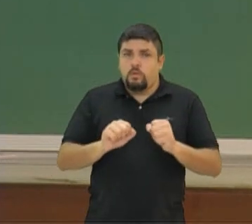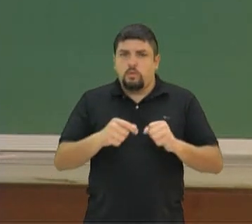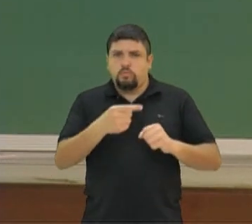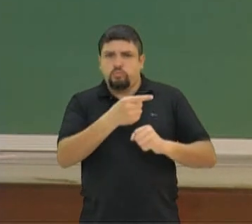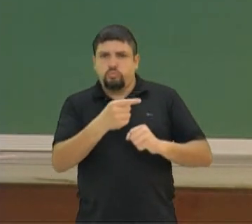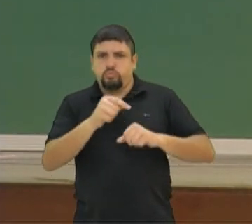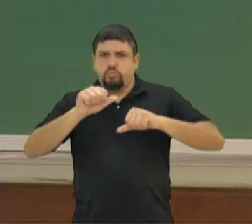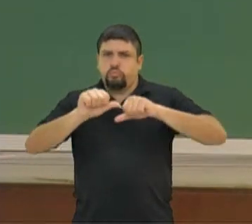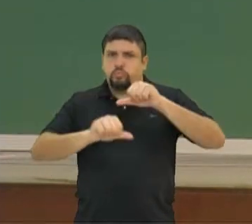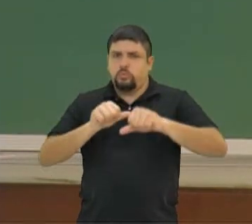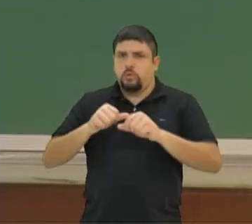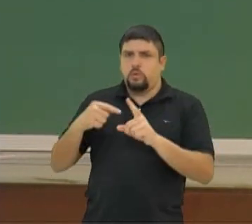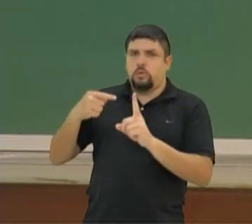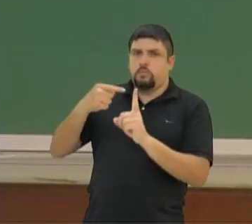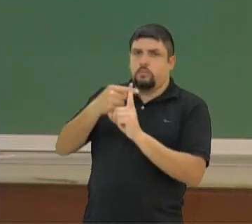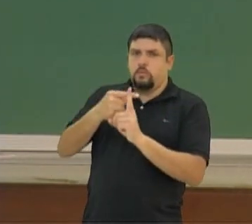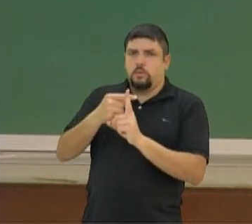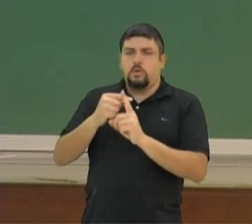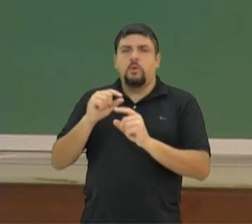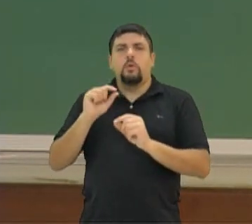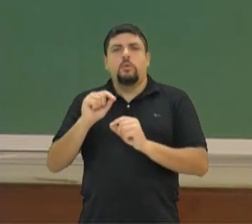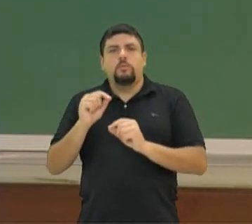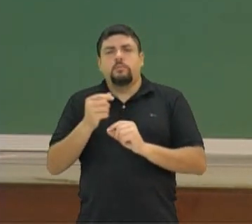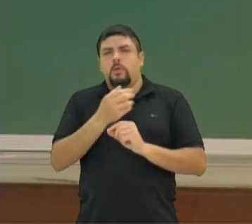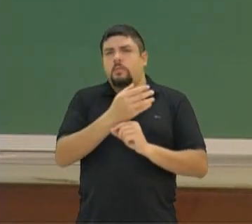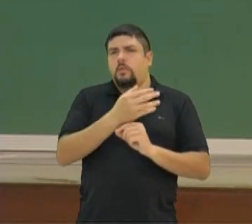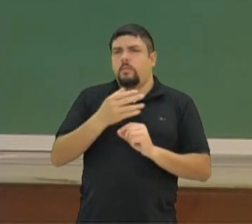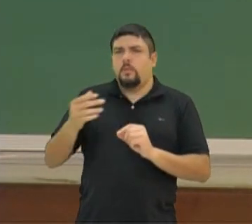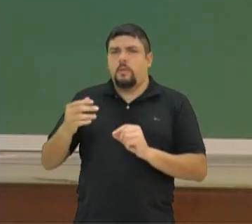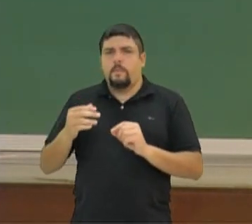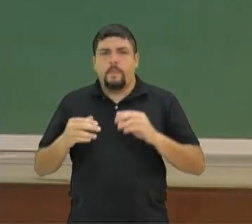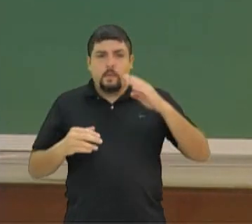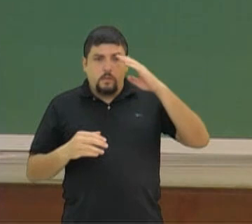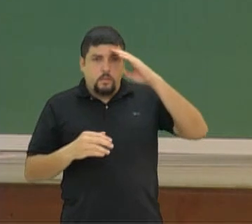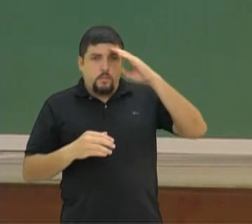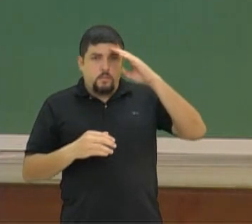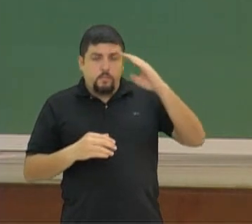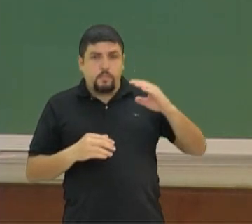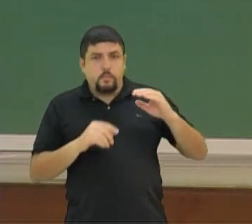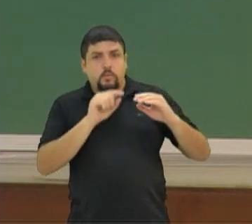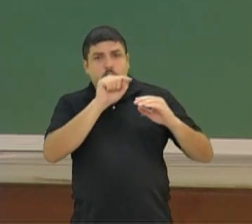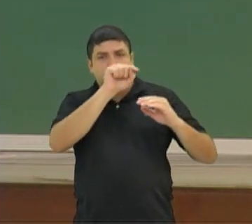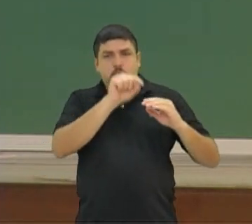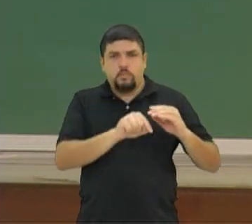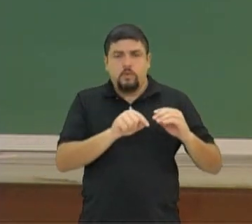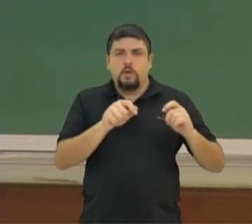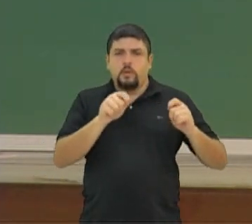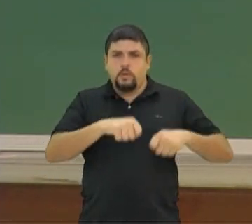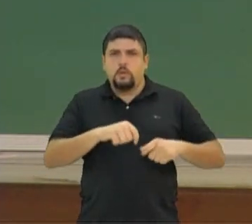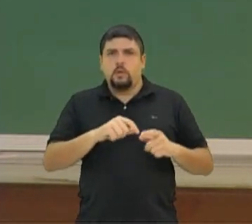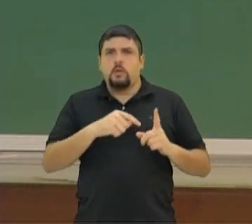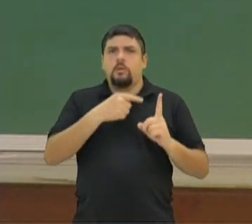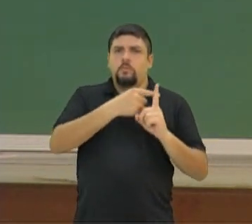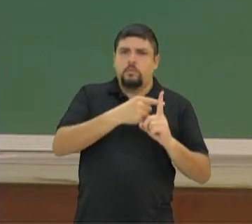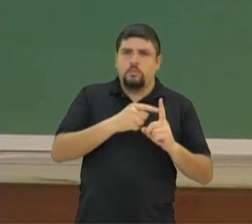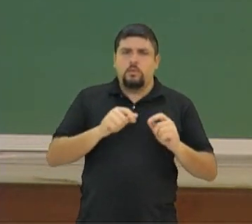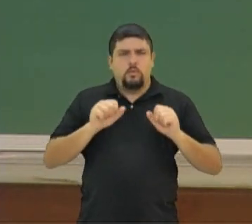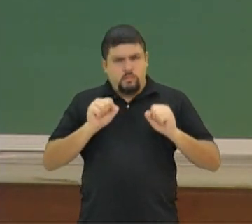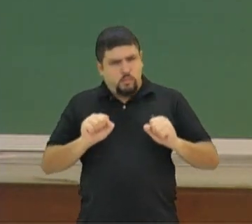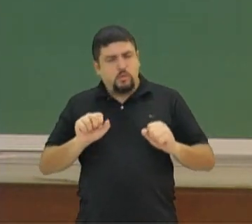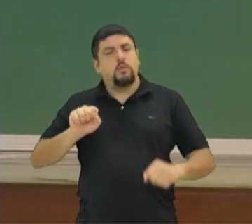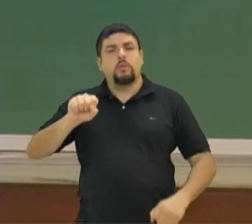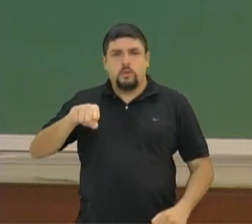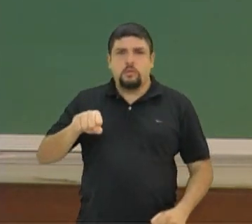multiplicação menos 1 para deixar o teu coeficiente dominante positivo. Isso pode, professor? Pode. Isso é comum? É. Por isso